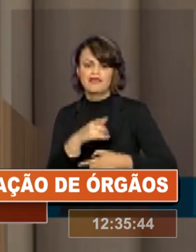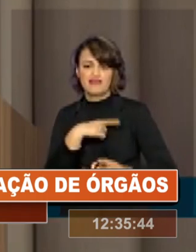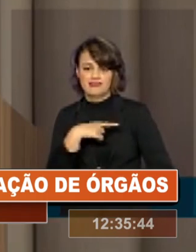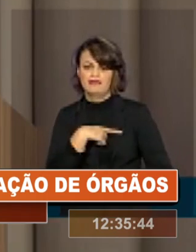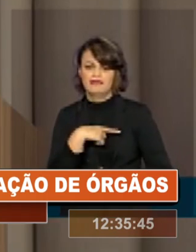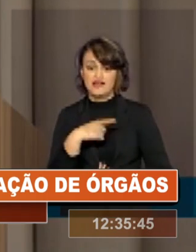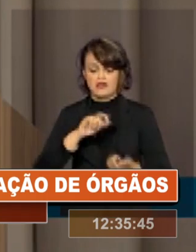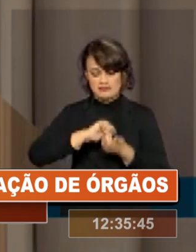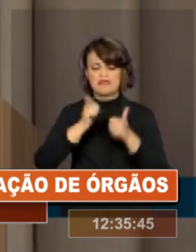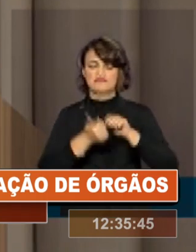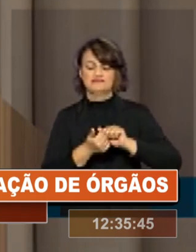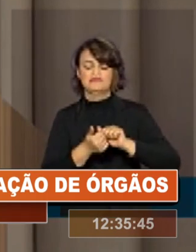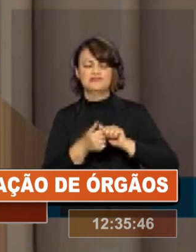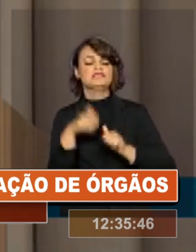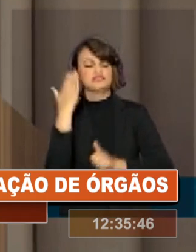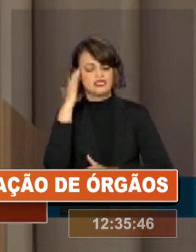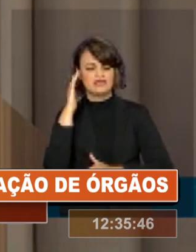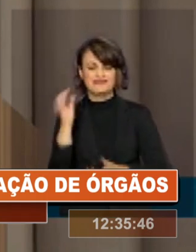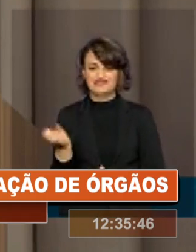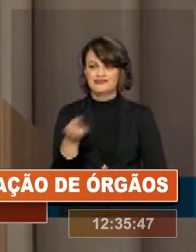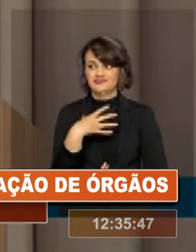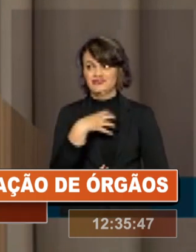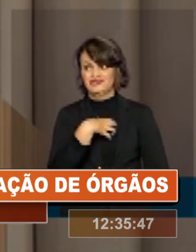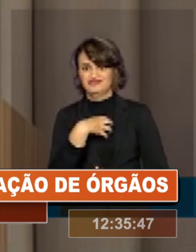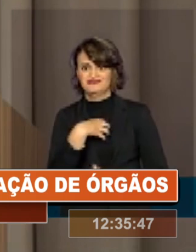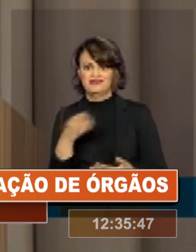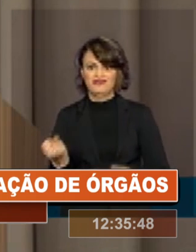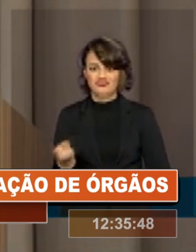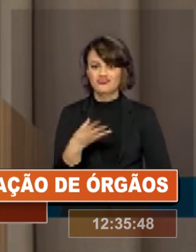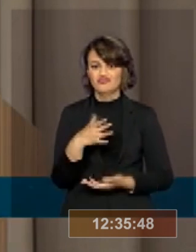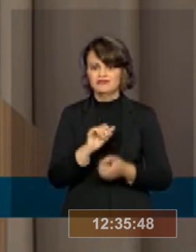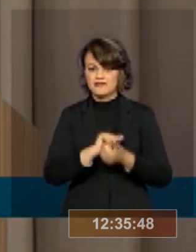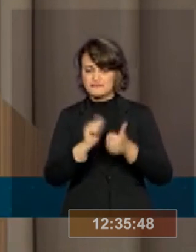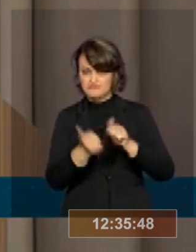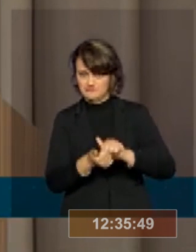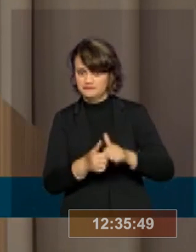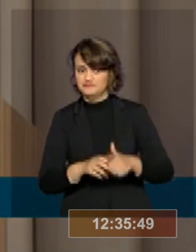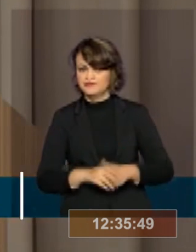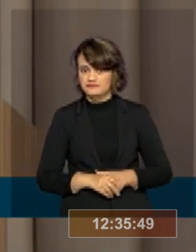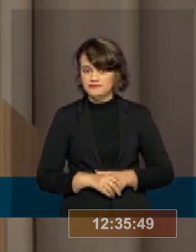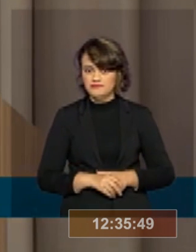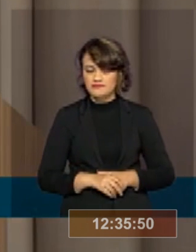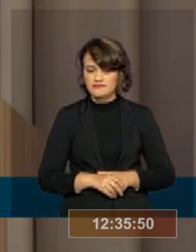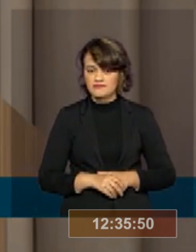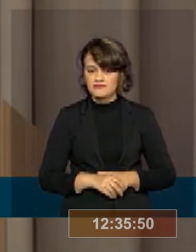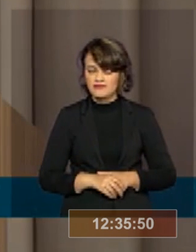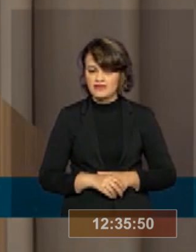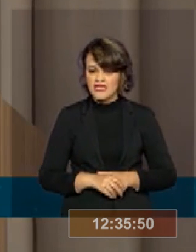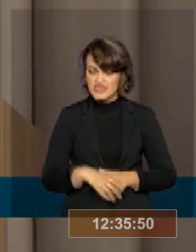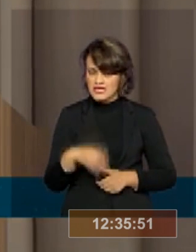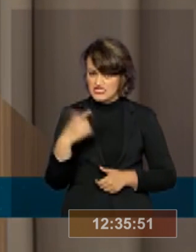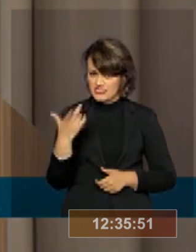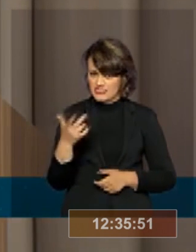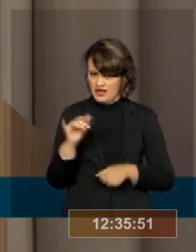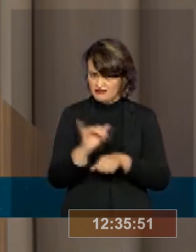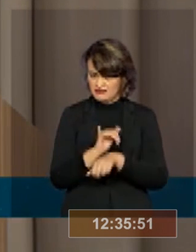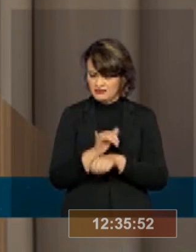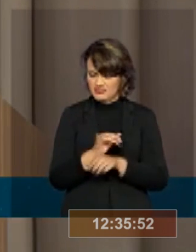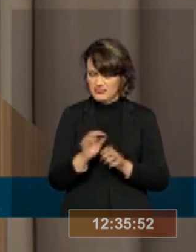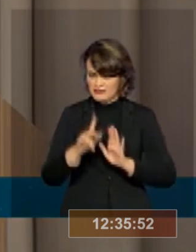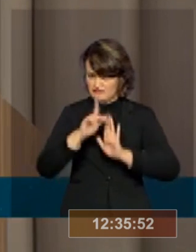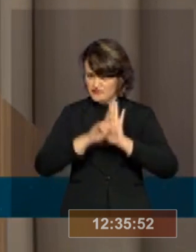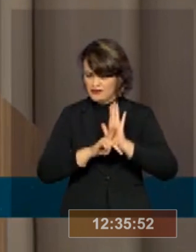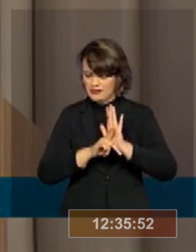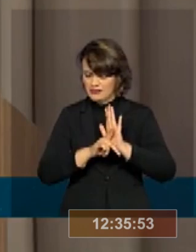adaptamos a esse novo momento e o programa de doação e